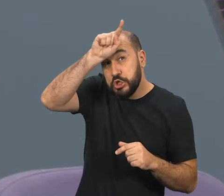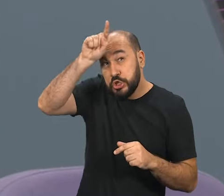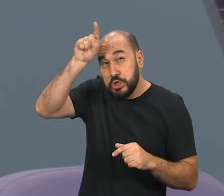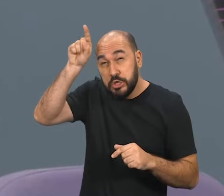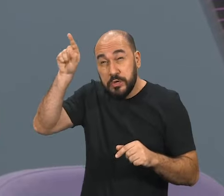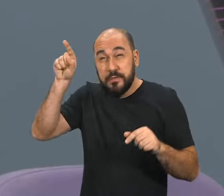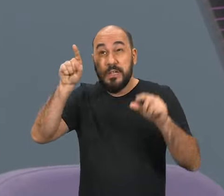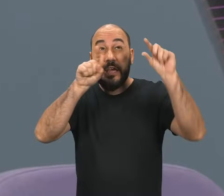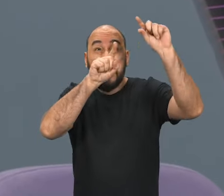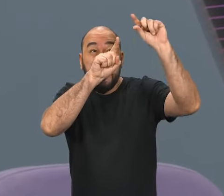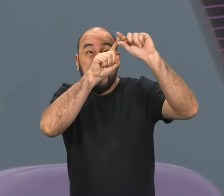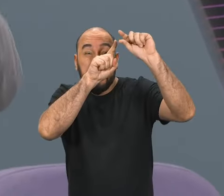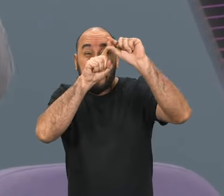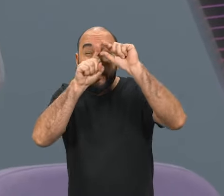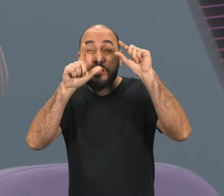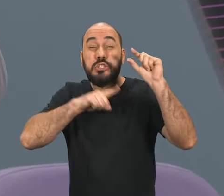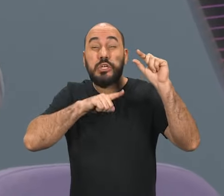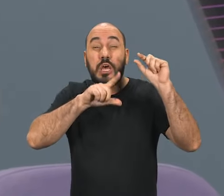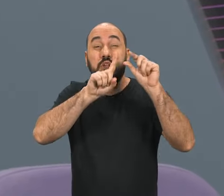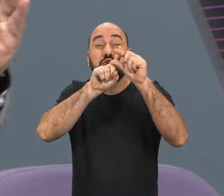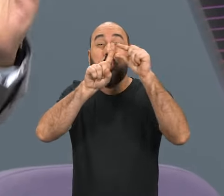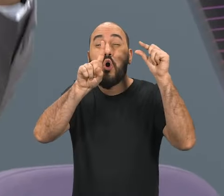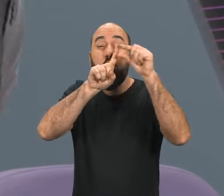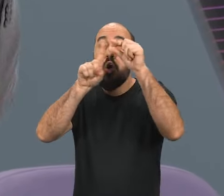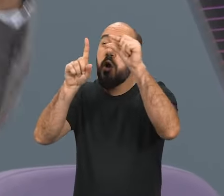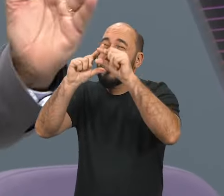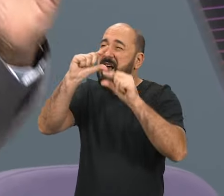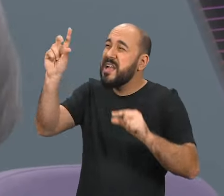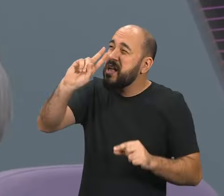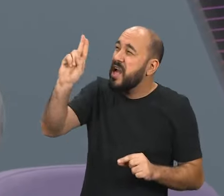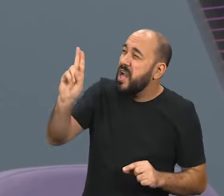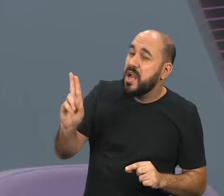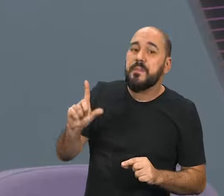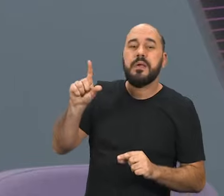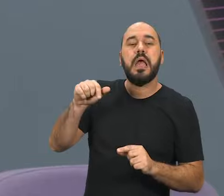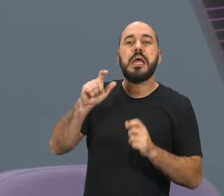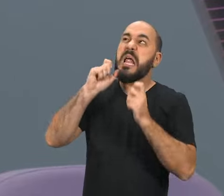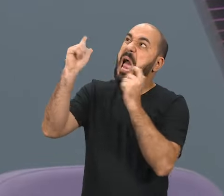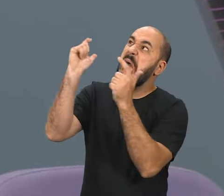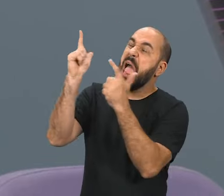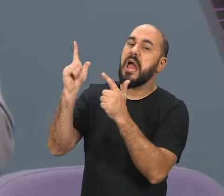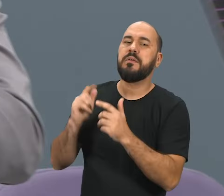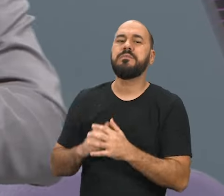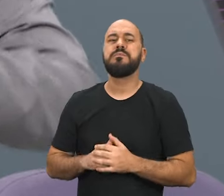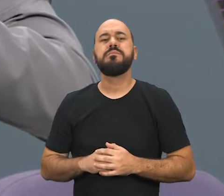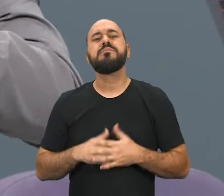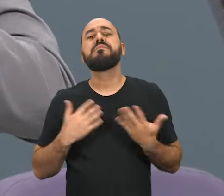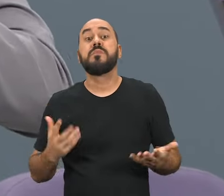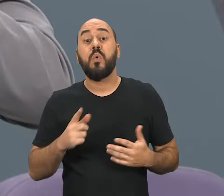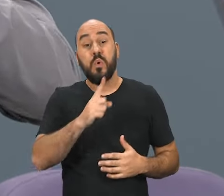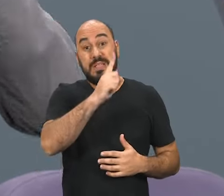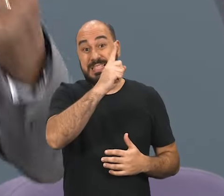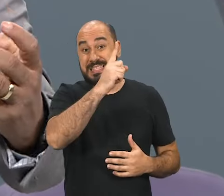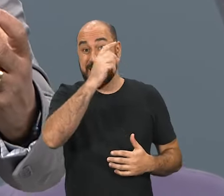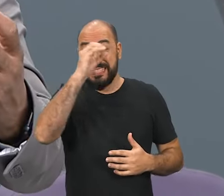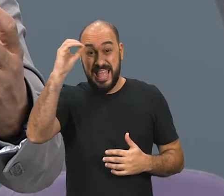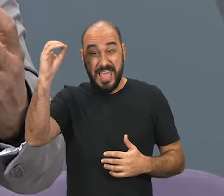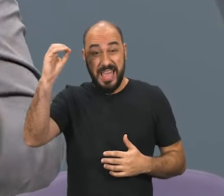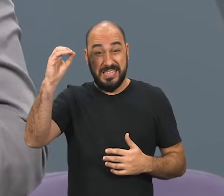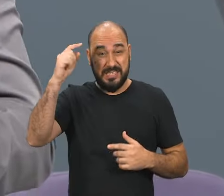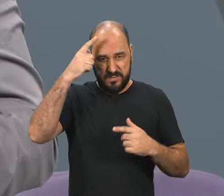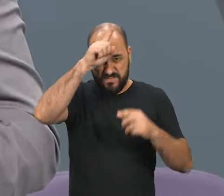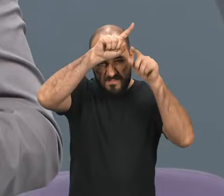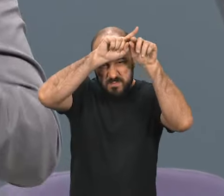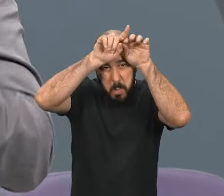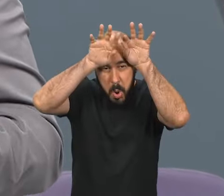chifres, chifre em profecia significa 3 coisas. Significa poder, rei ou reino. Então, nesse caso, a besta tinha 10 chifres,